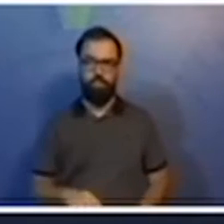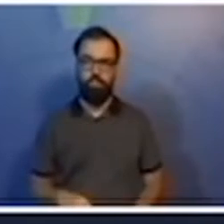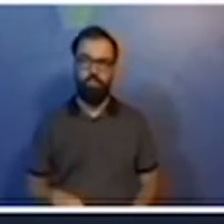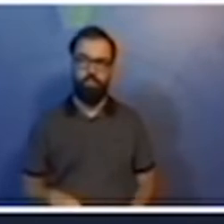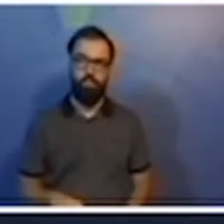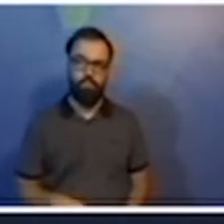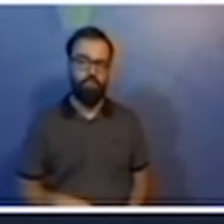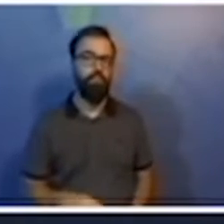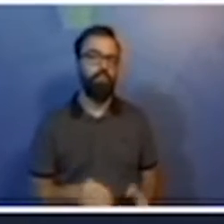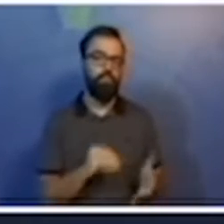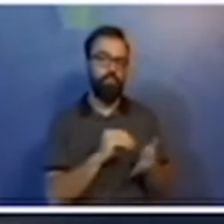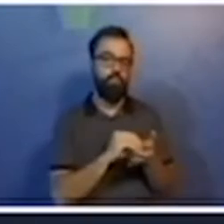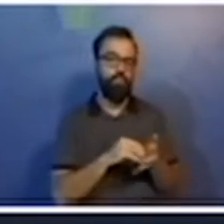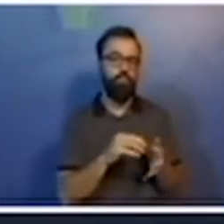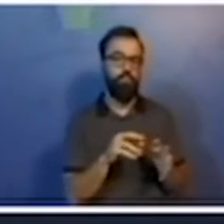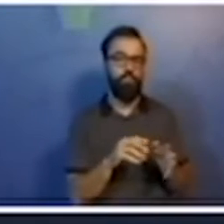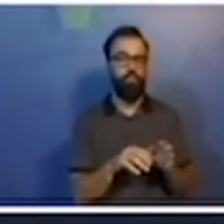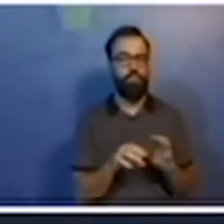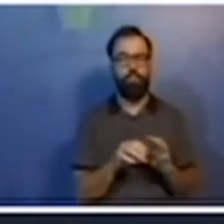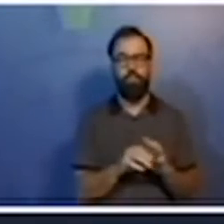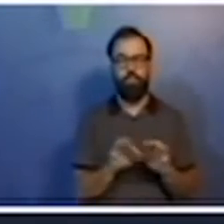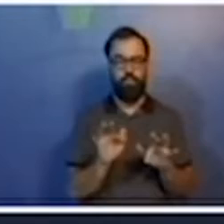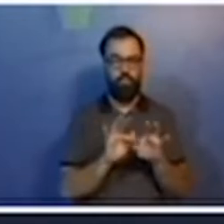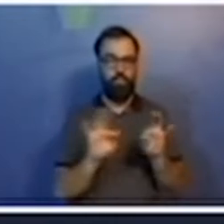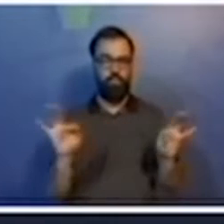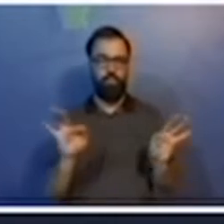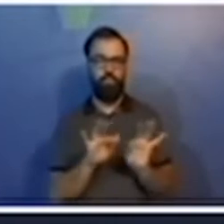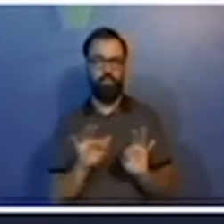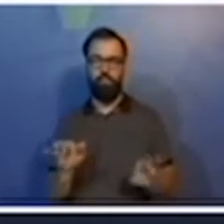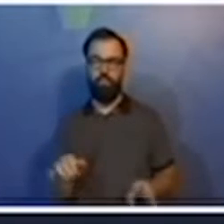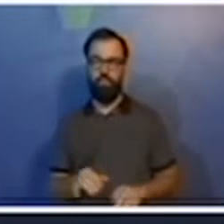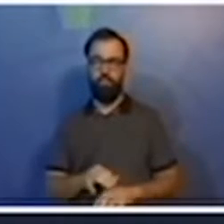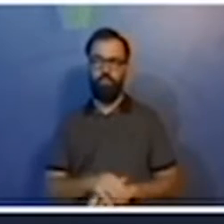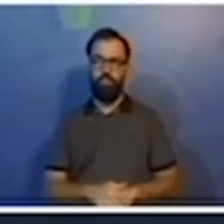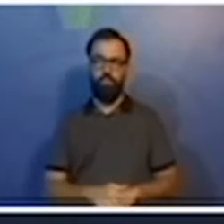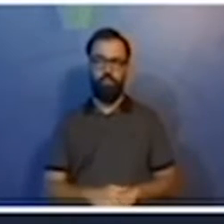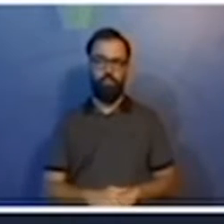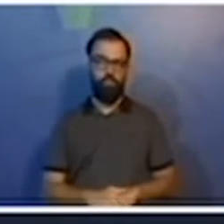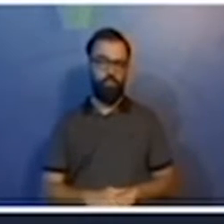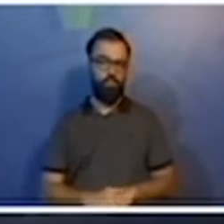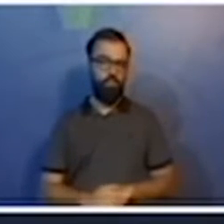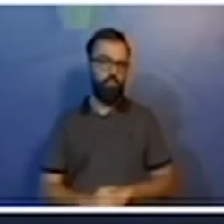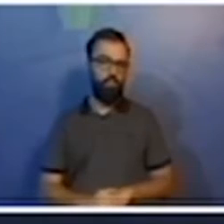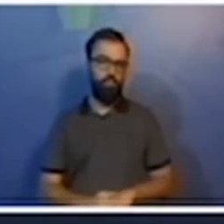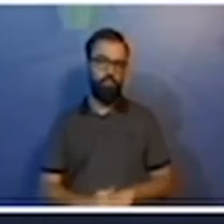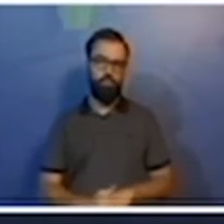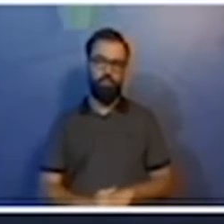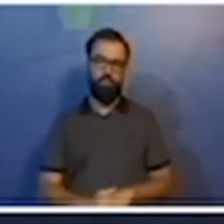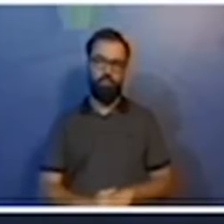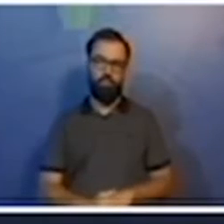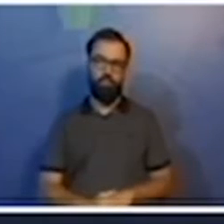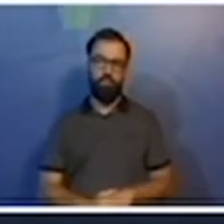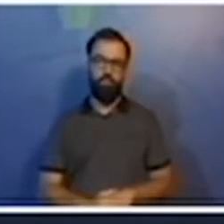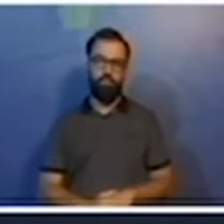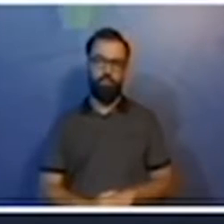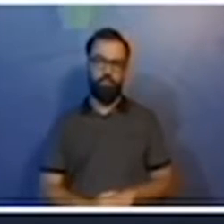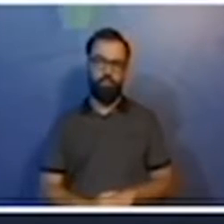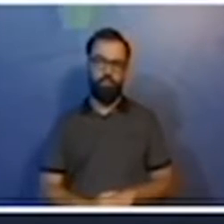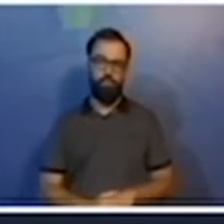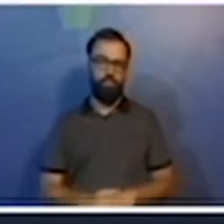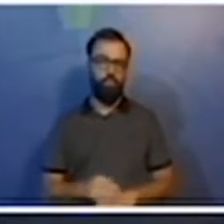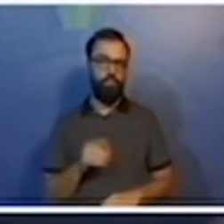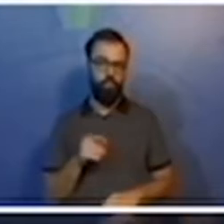Vamos completar essas definições aqui. Se vocês estiverem fazendo bonitinho as aulas, vocês devem